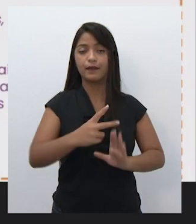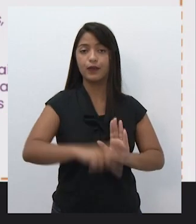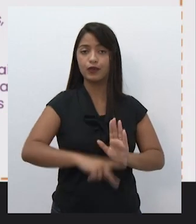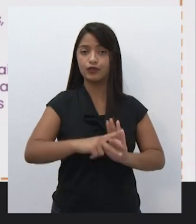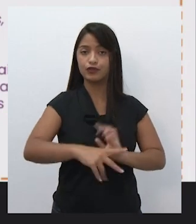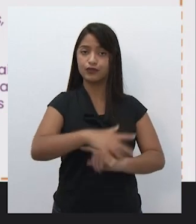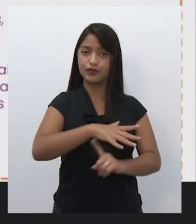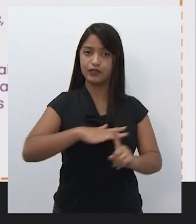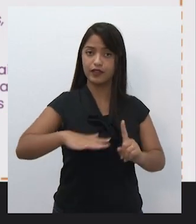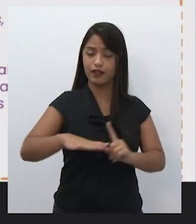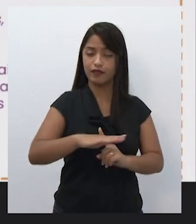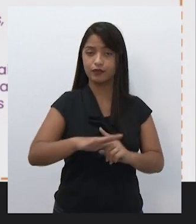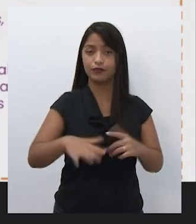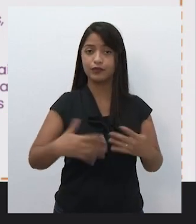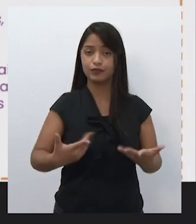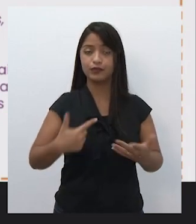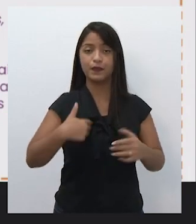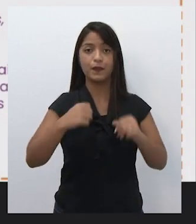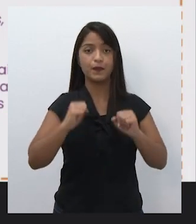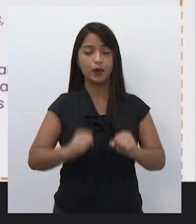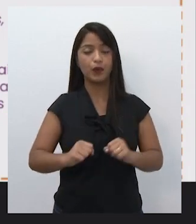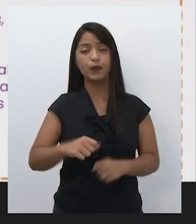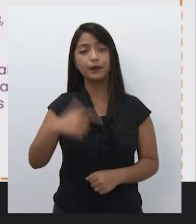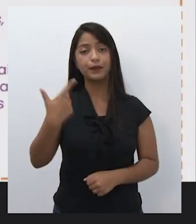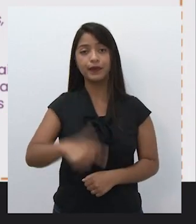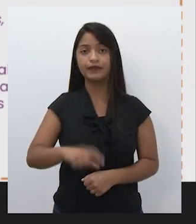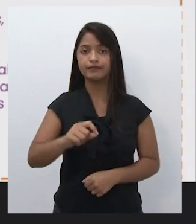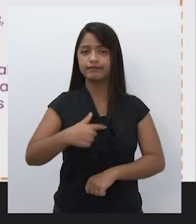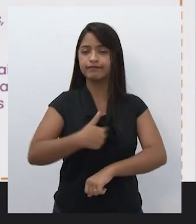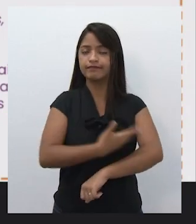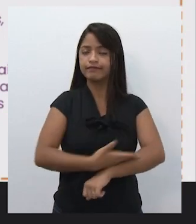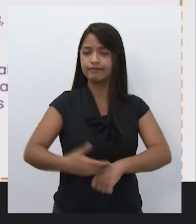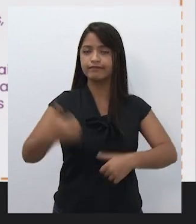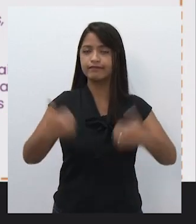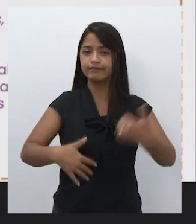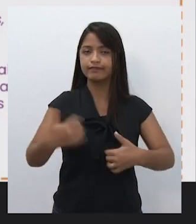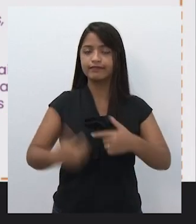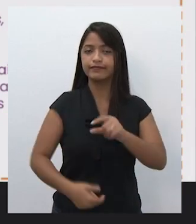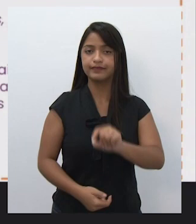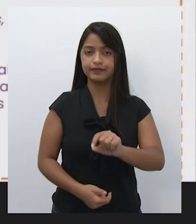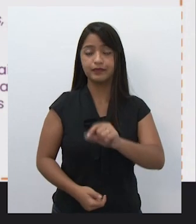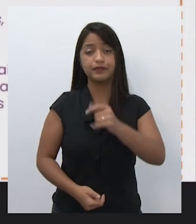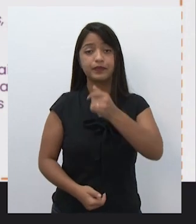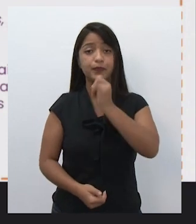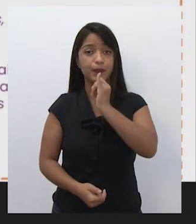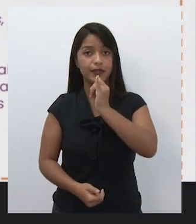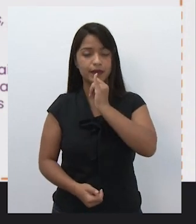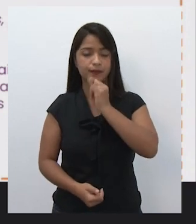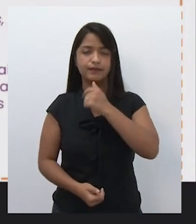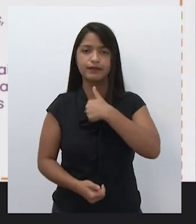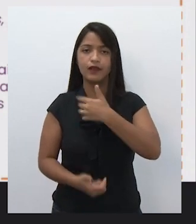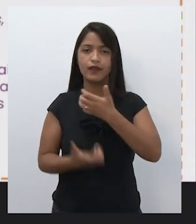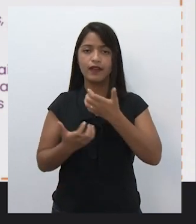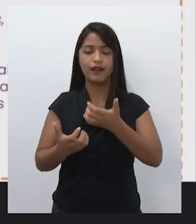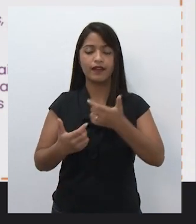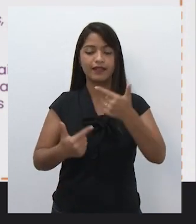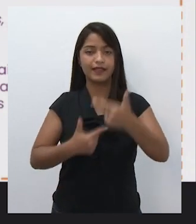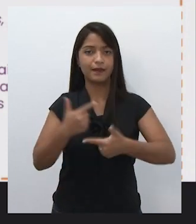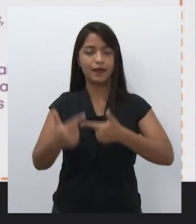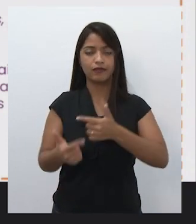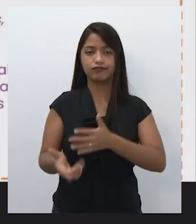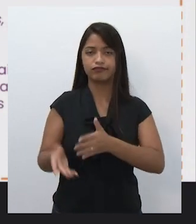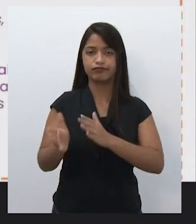ser, eu tenho falado isso, né, e vou repetir, eu quero seguir uma carreira